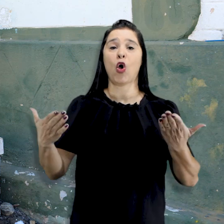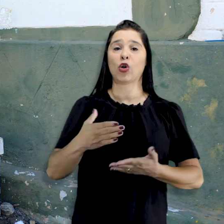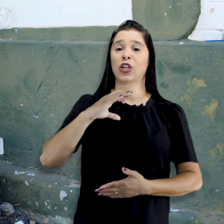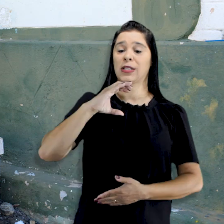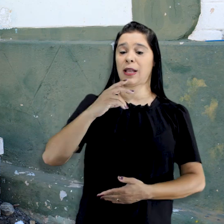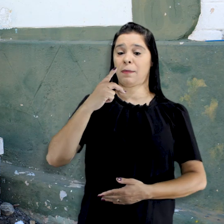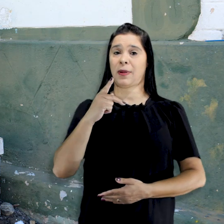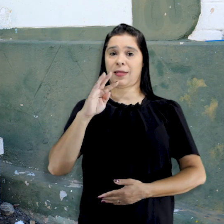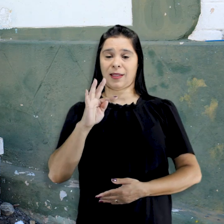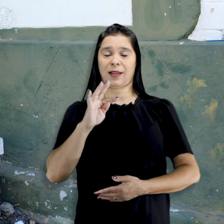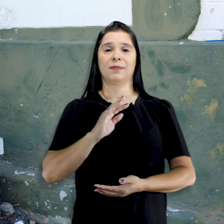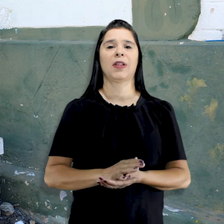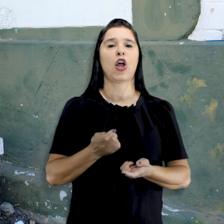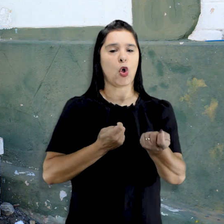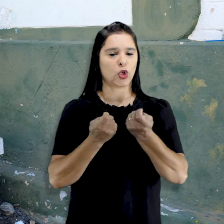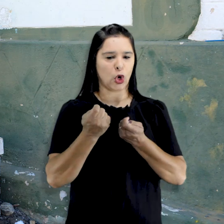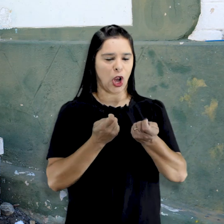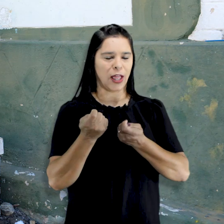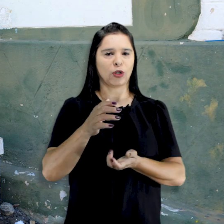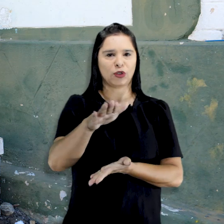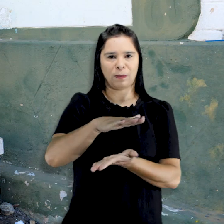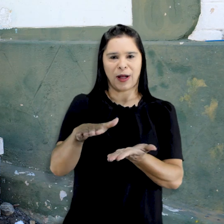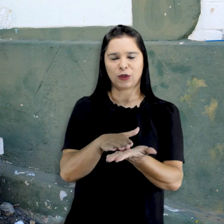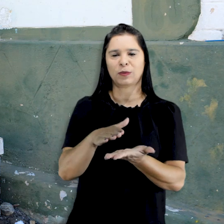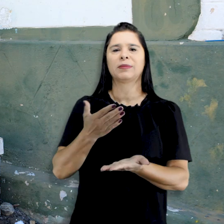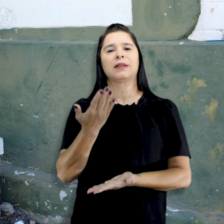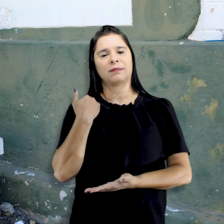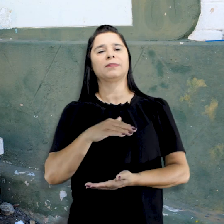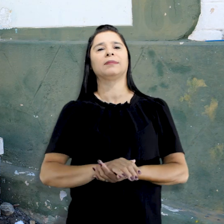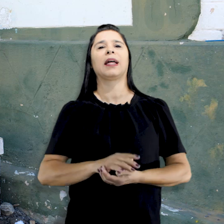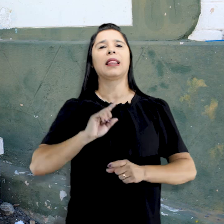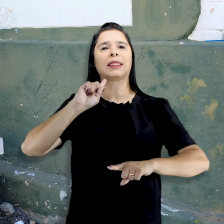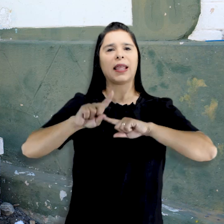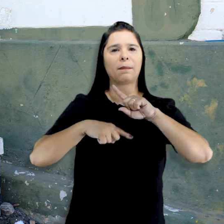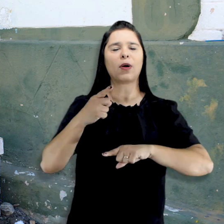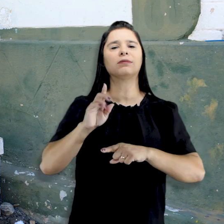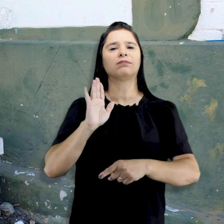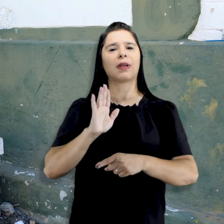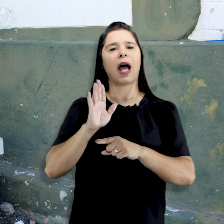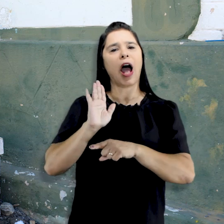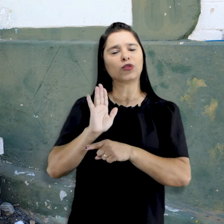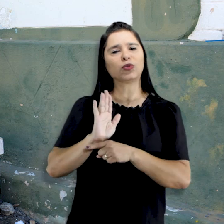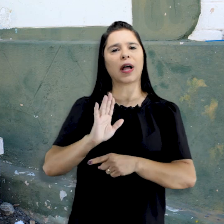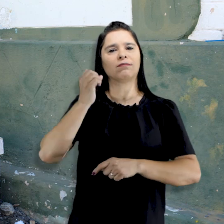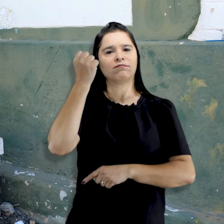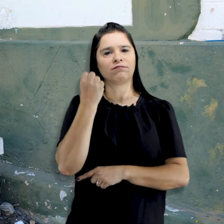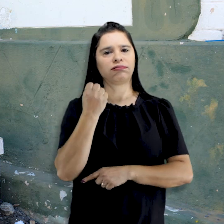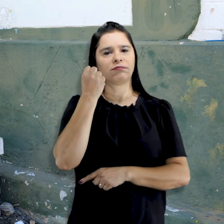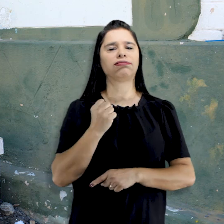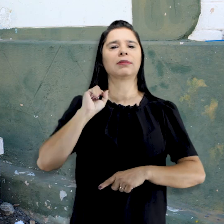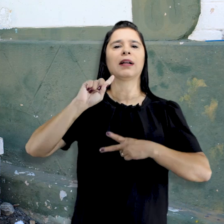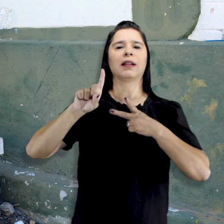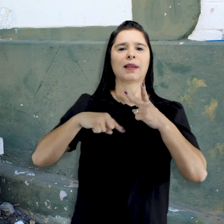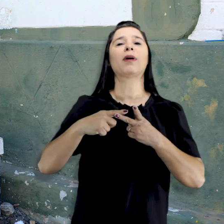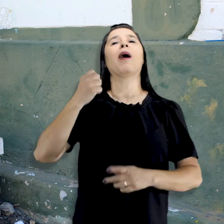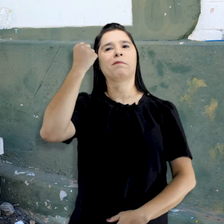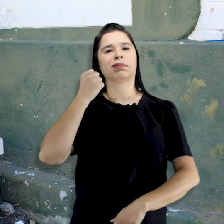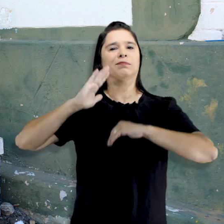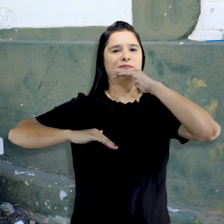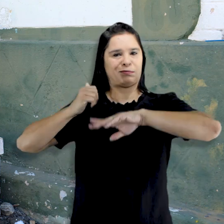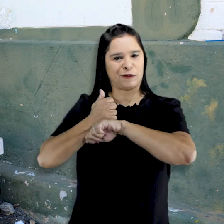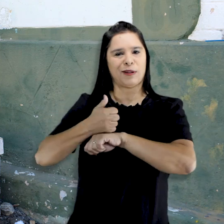de pátio terminal, mas no meu tempo era agente de estação mesmo. Depois virei auxiliar de maquinista, aí depois eu virei maquinista de manobra. Aí